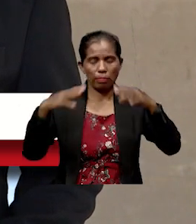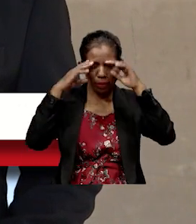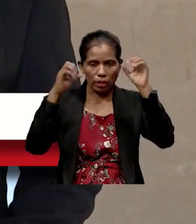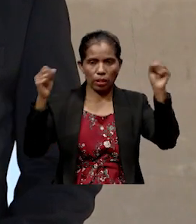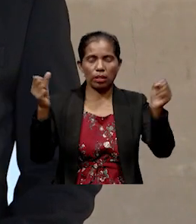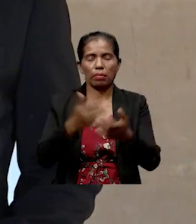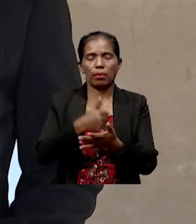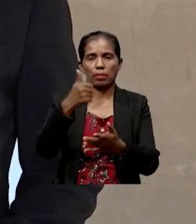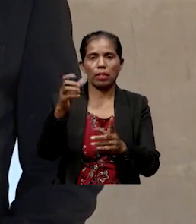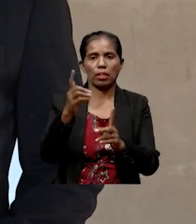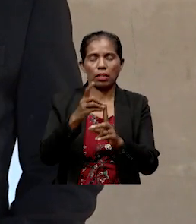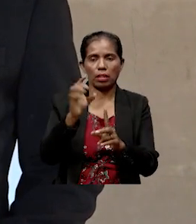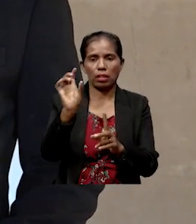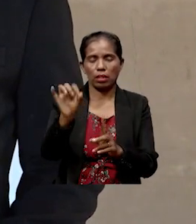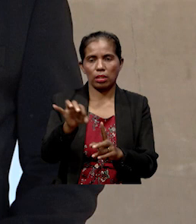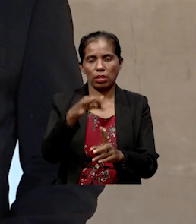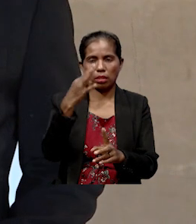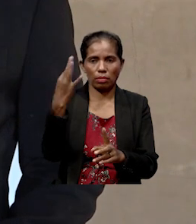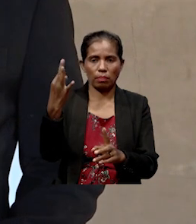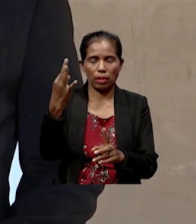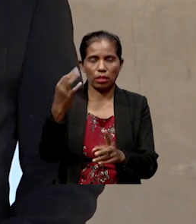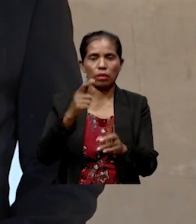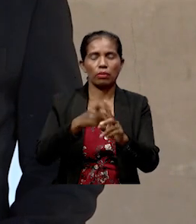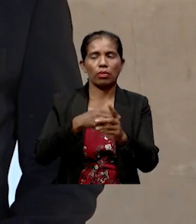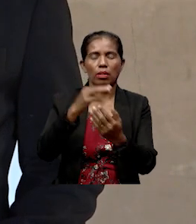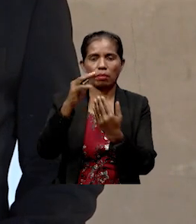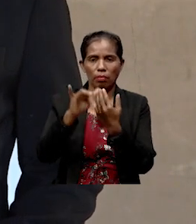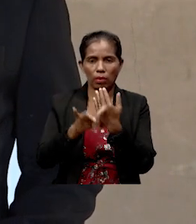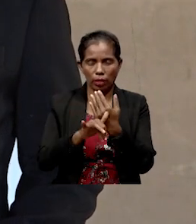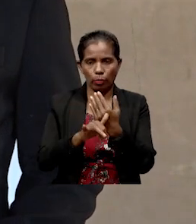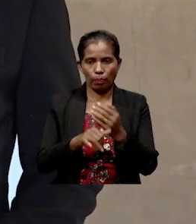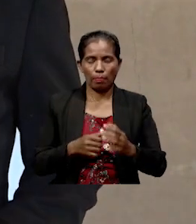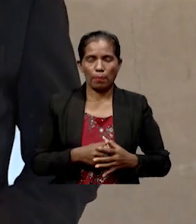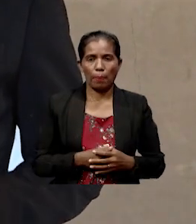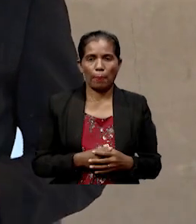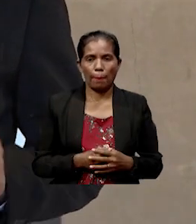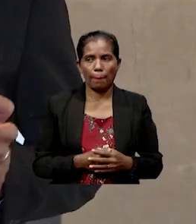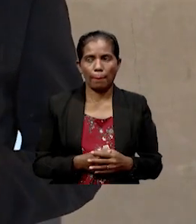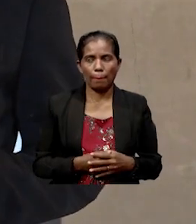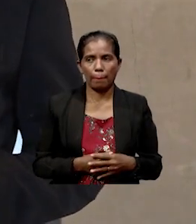dia 19 de maio. Não vemos que